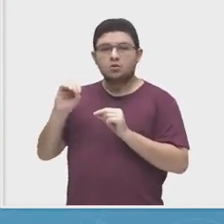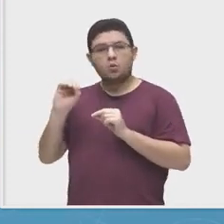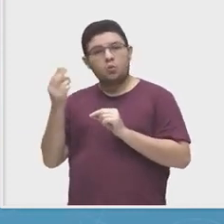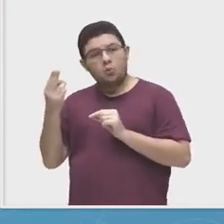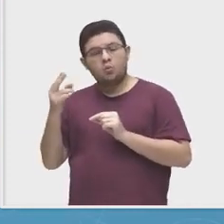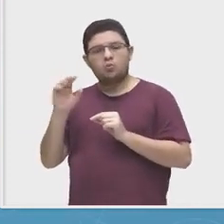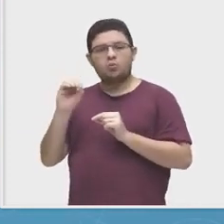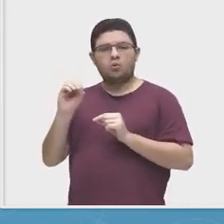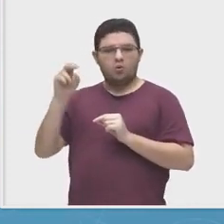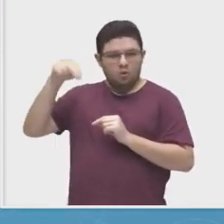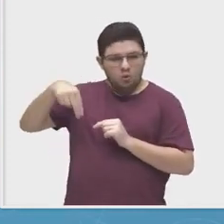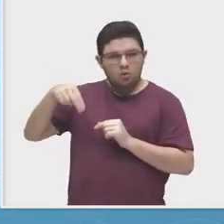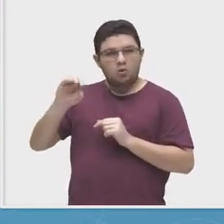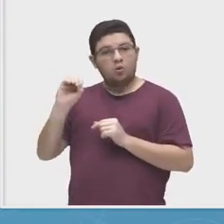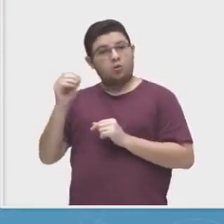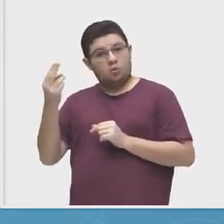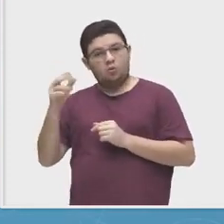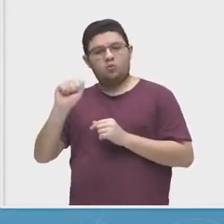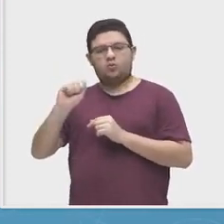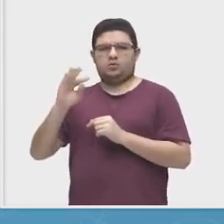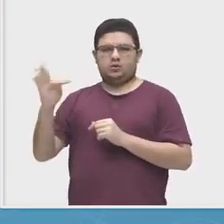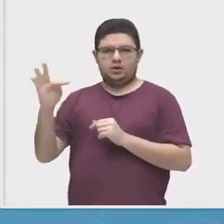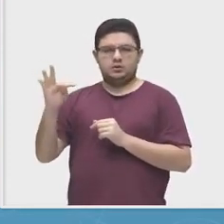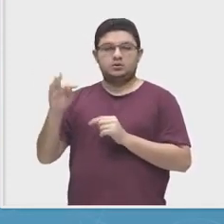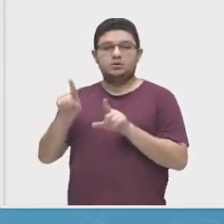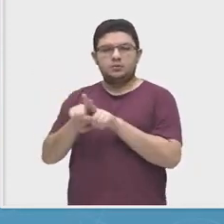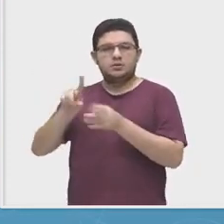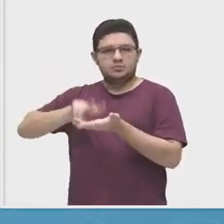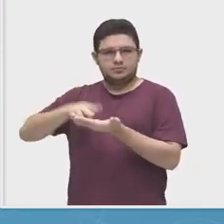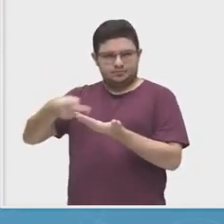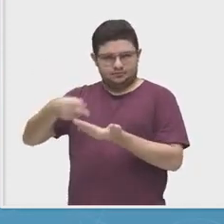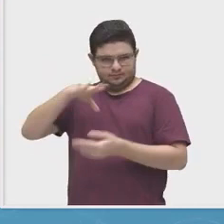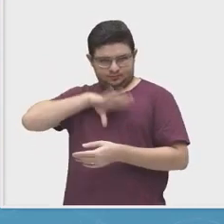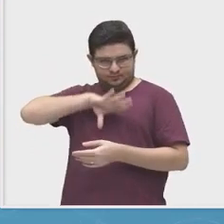as respostas, aí depois a gente vai comentar um pouquinho sobre elas. Olha só.